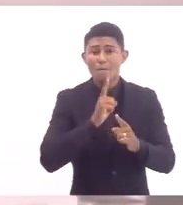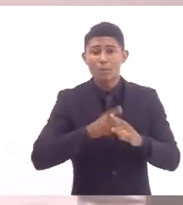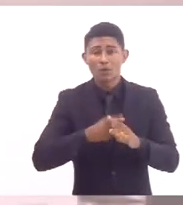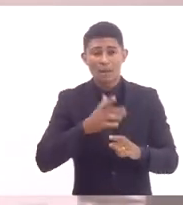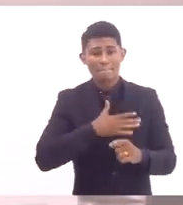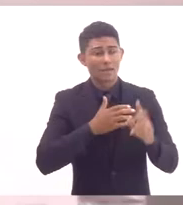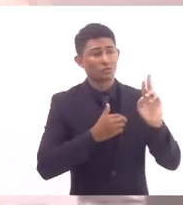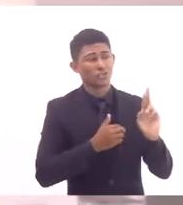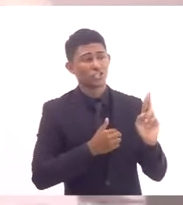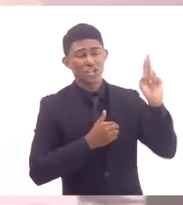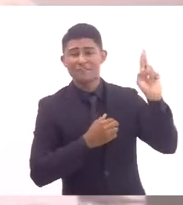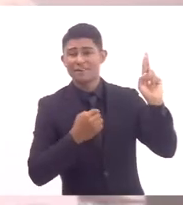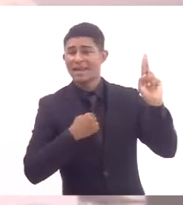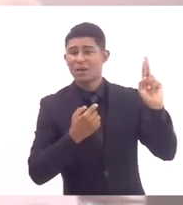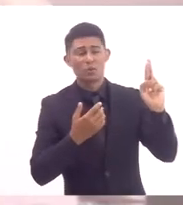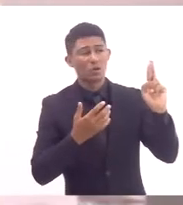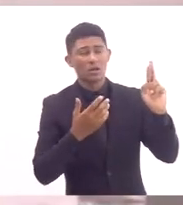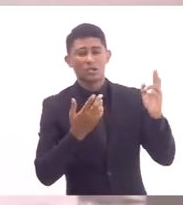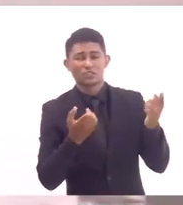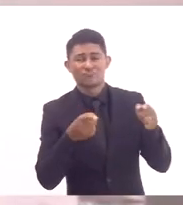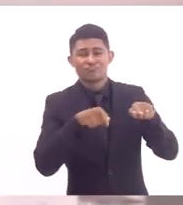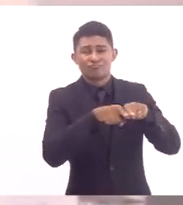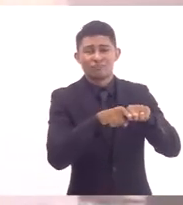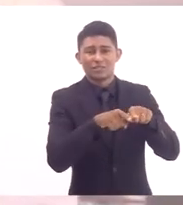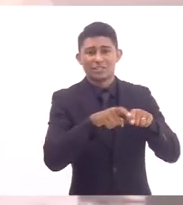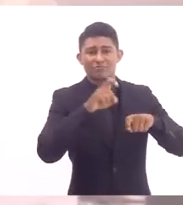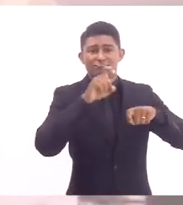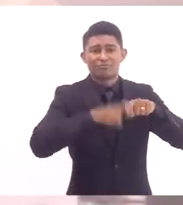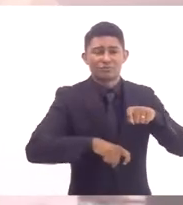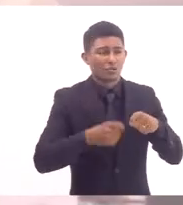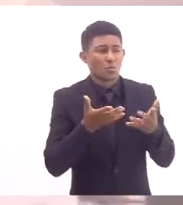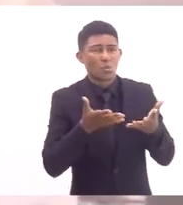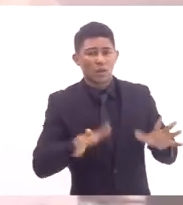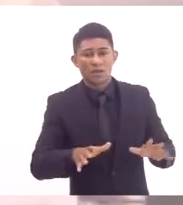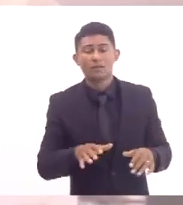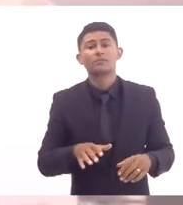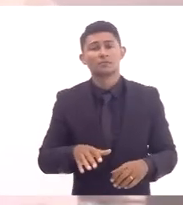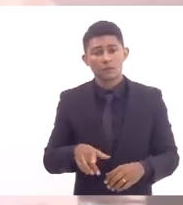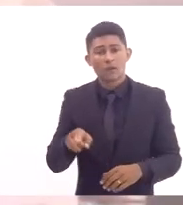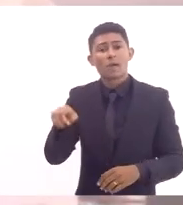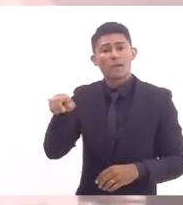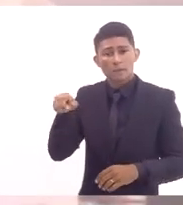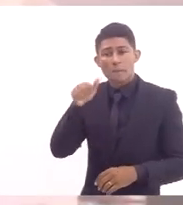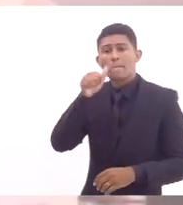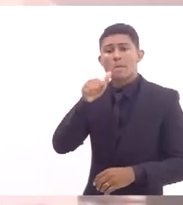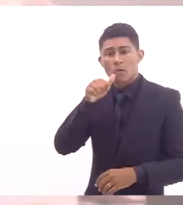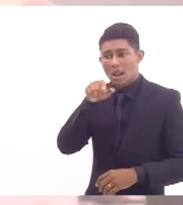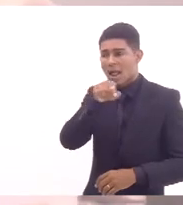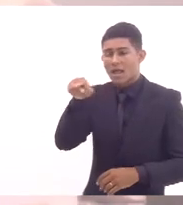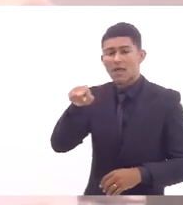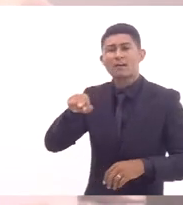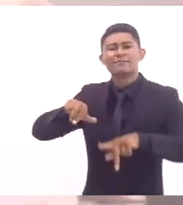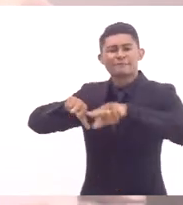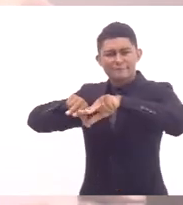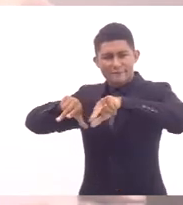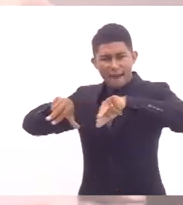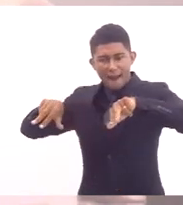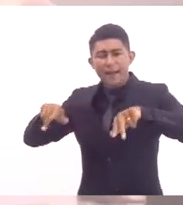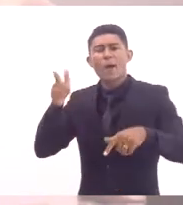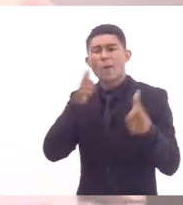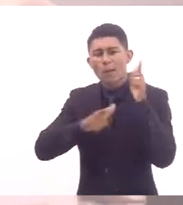no divã da presidência naquela noite chuvosa a televisão e várias mulheres foram incorporadas e os